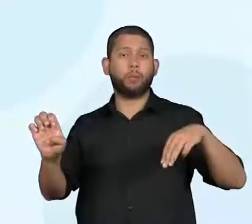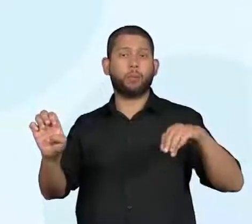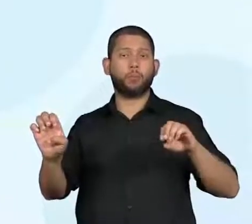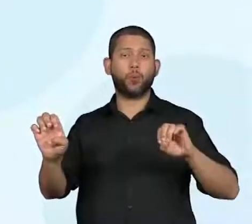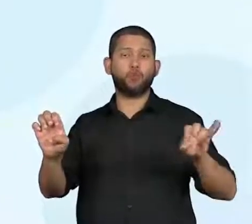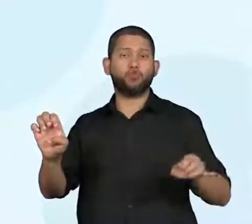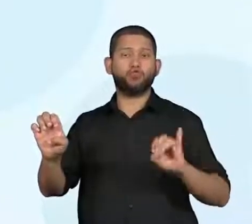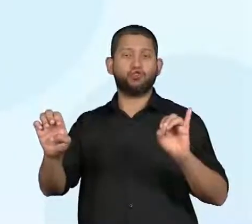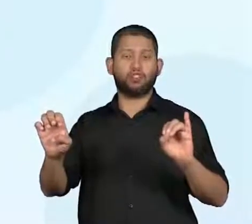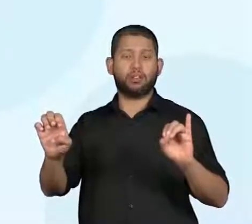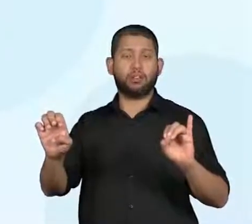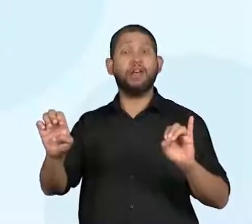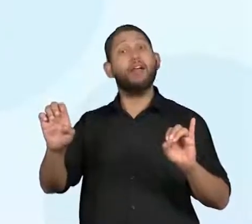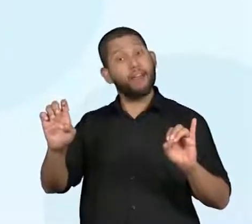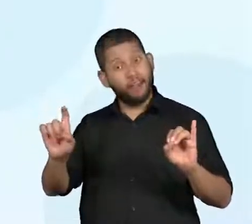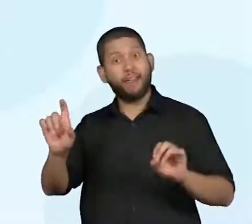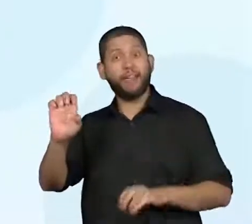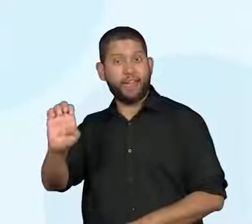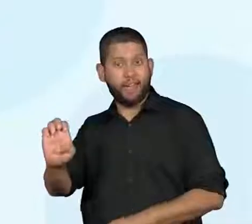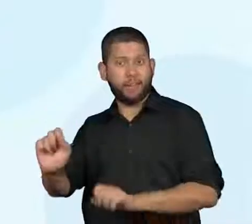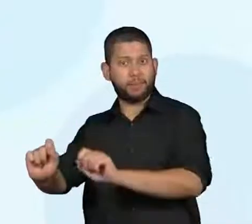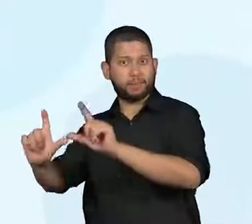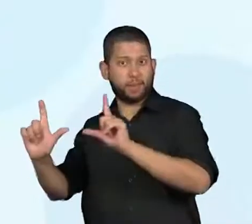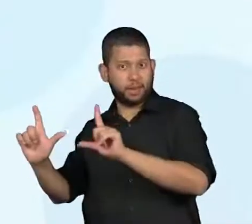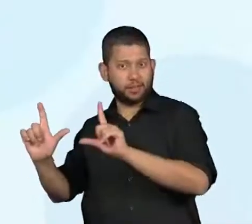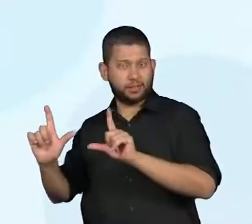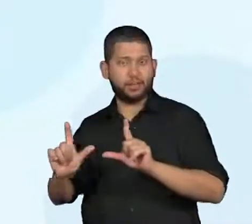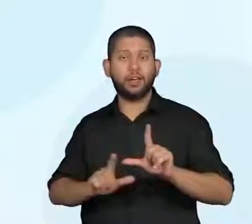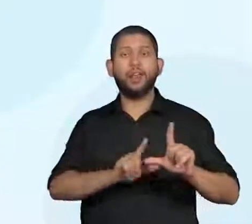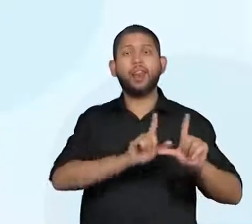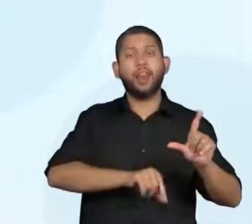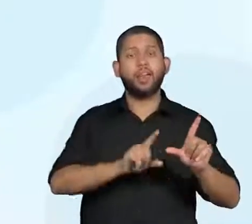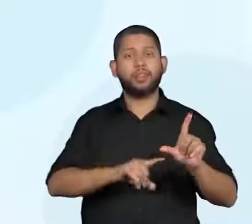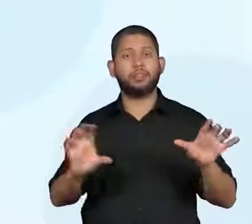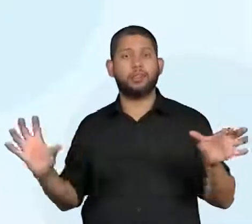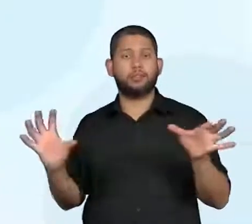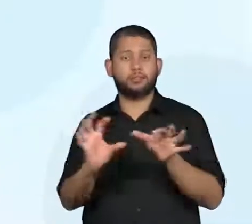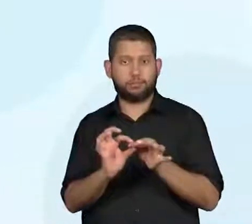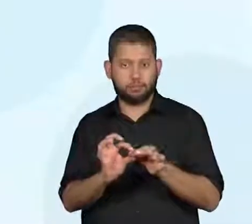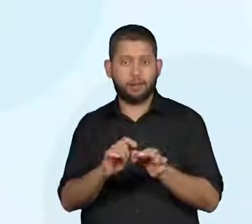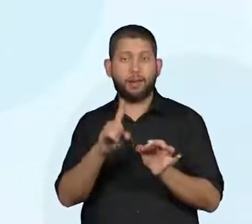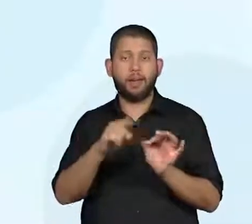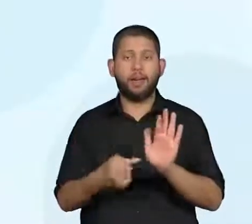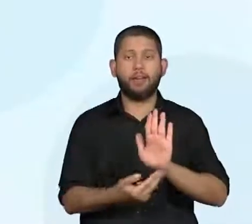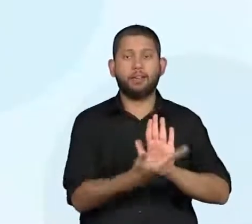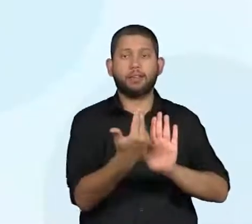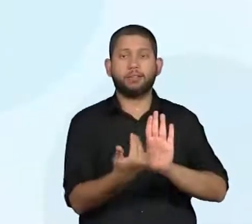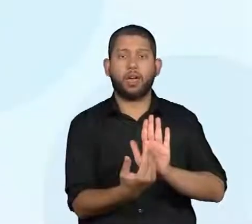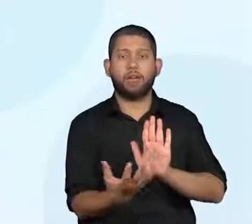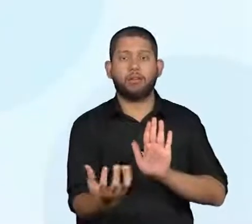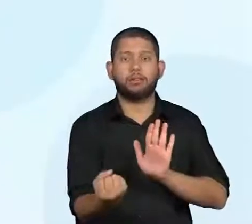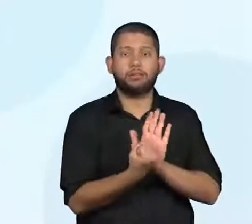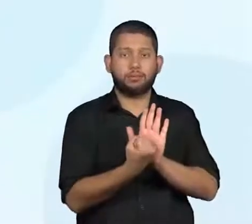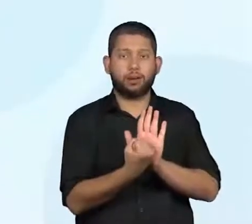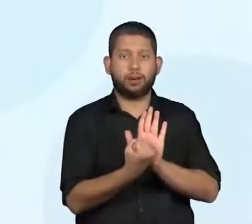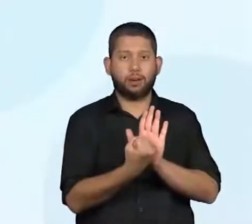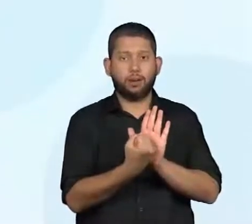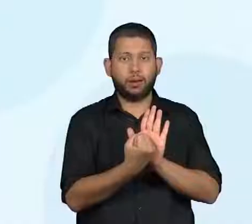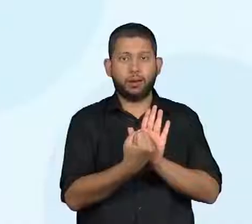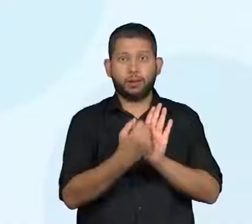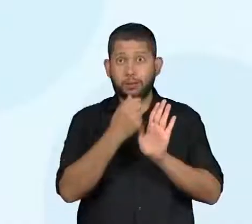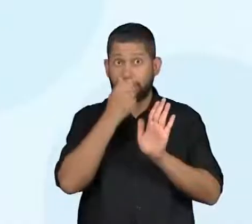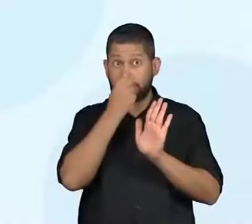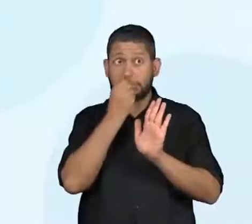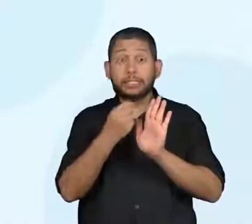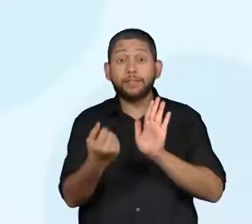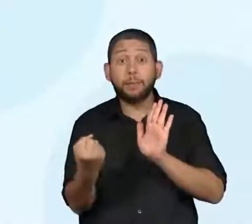emoji, letra. Eles são conhecidos como ideogramas, ou seja, uma imagem